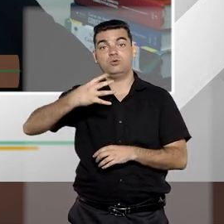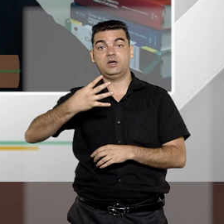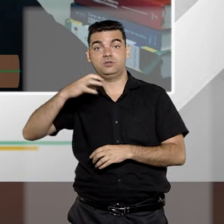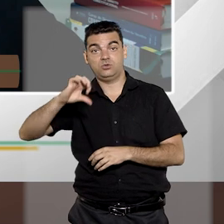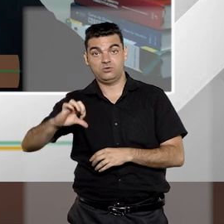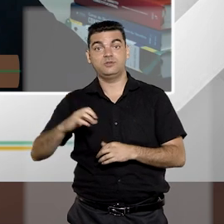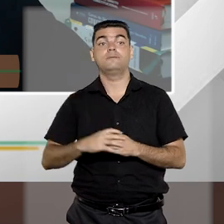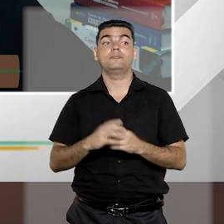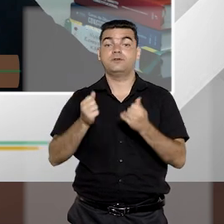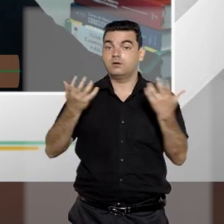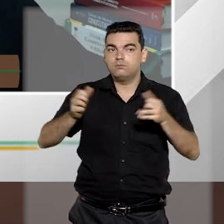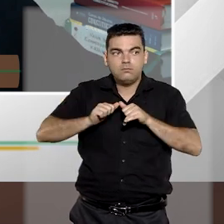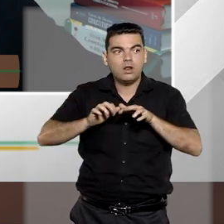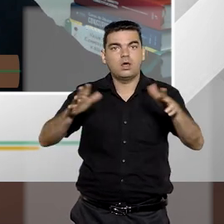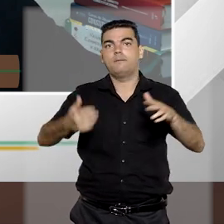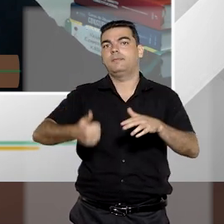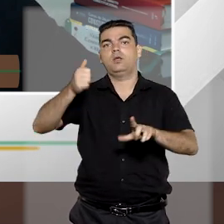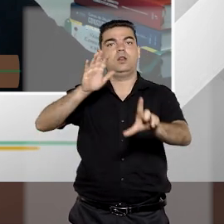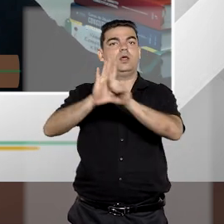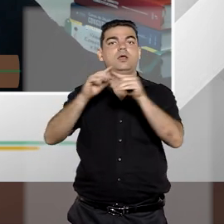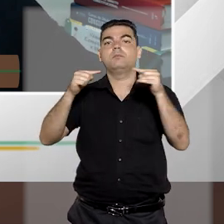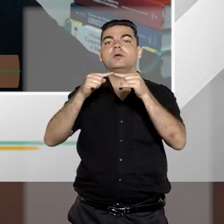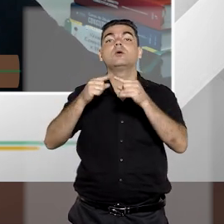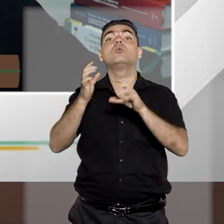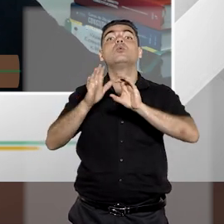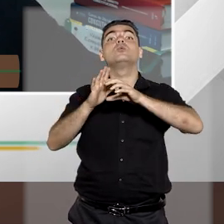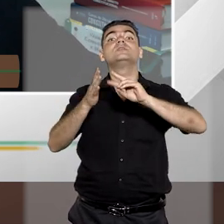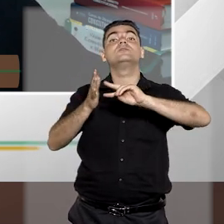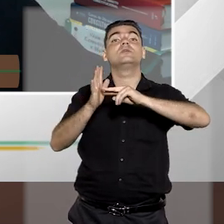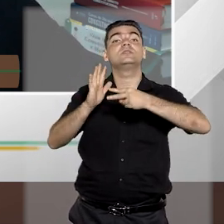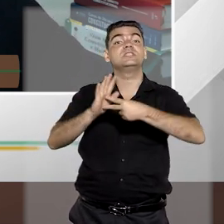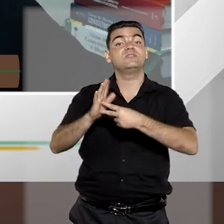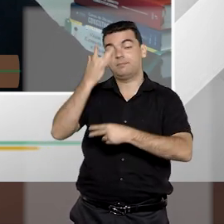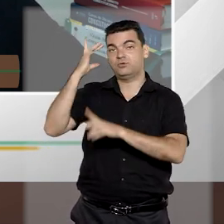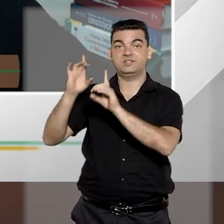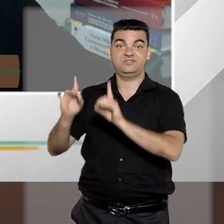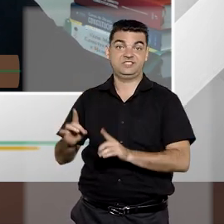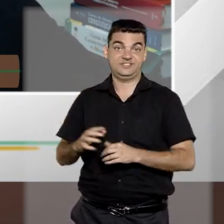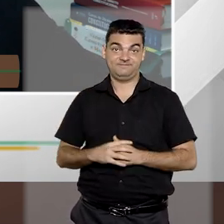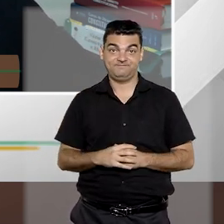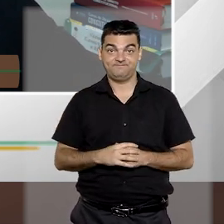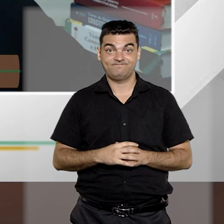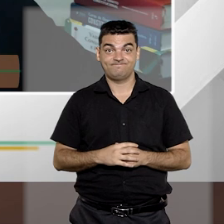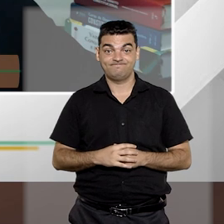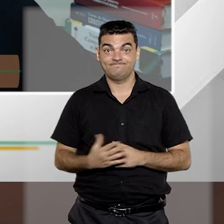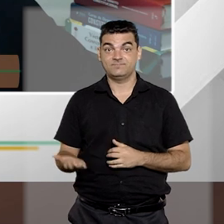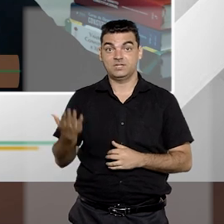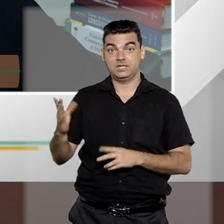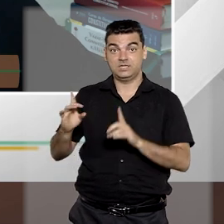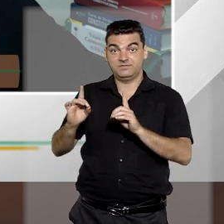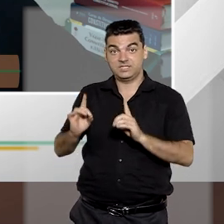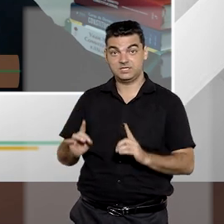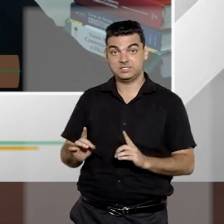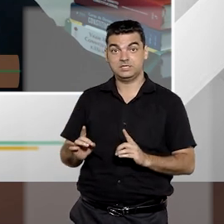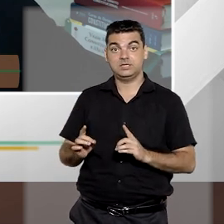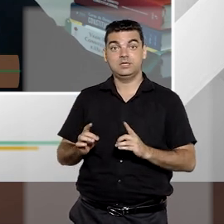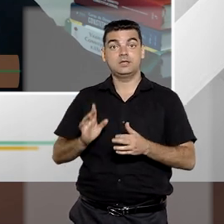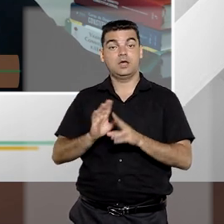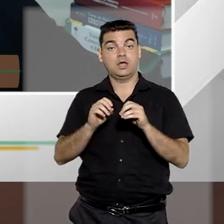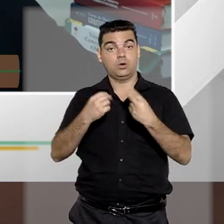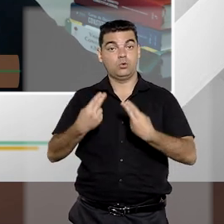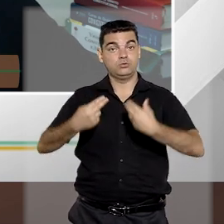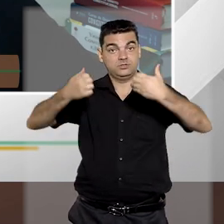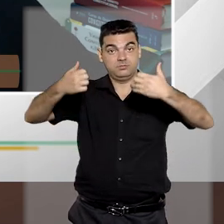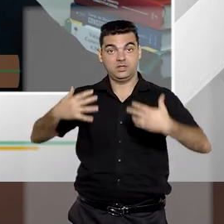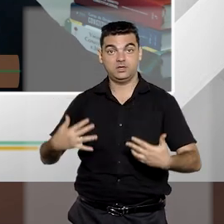sim um alcance maior normativo no que tange ao conceito legal de pessoa com deficiência. Pessoa com deficiência ali como propósito da